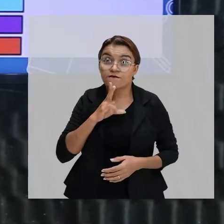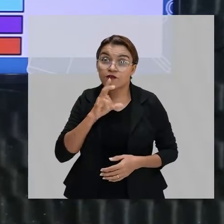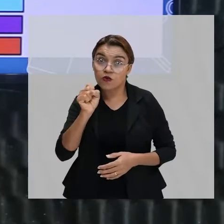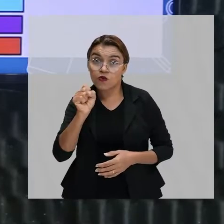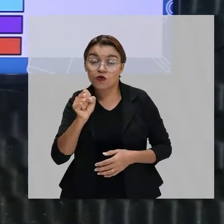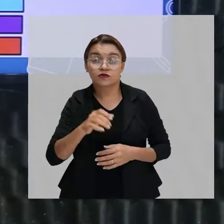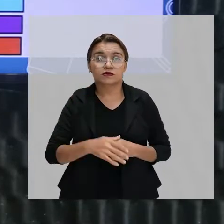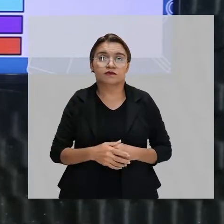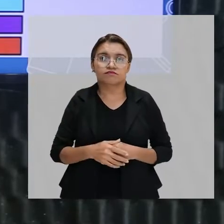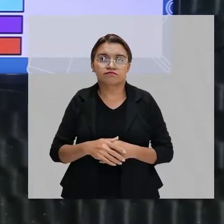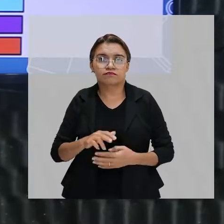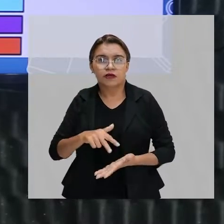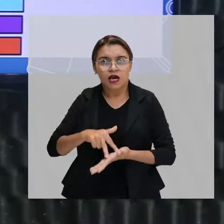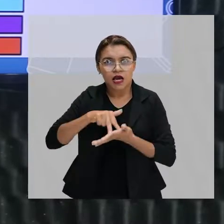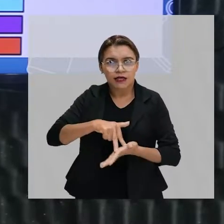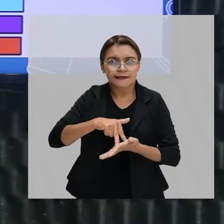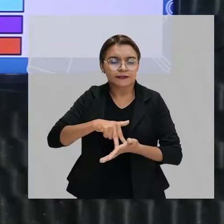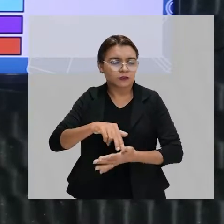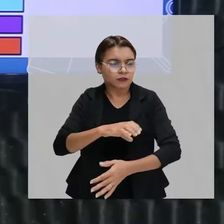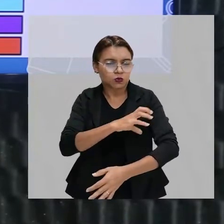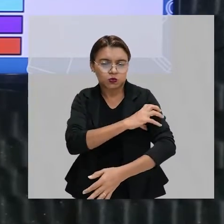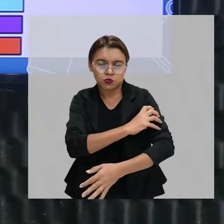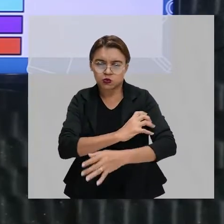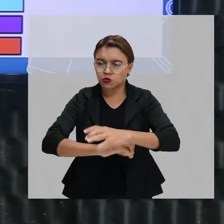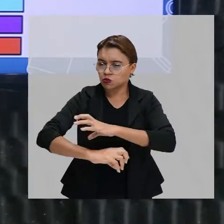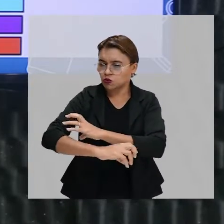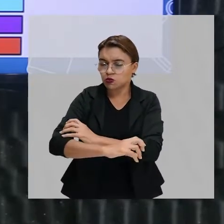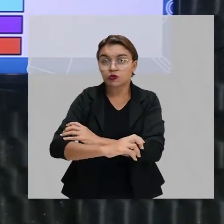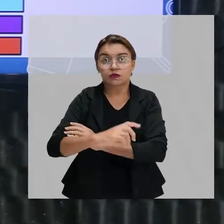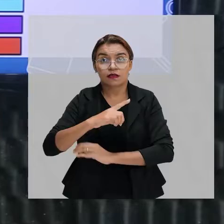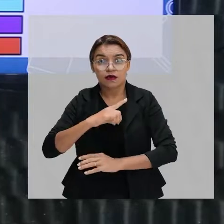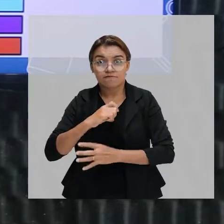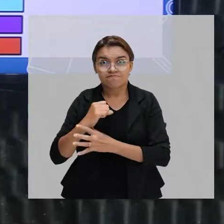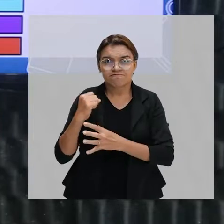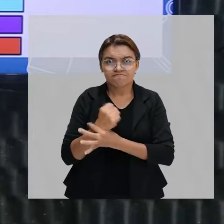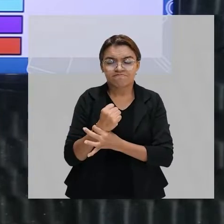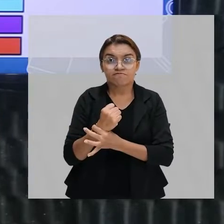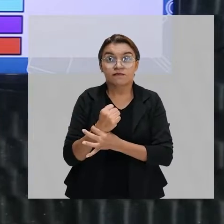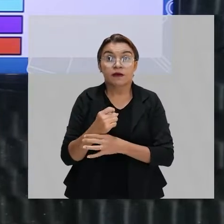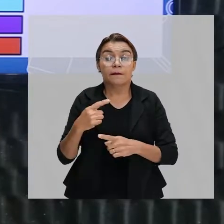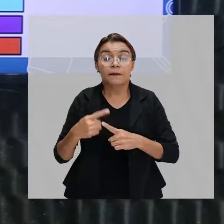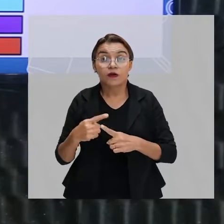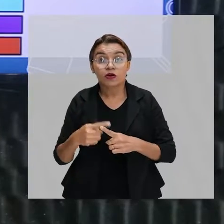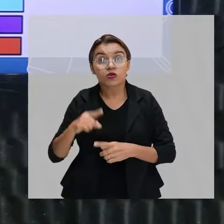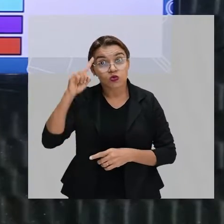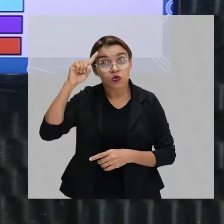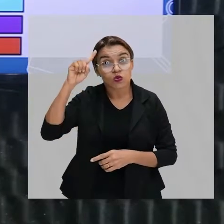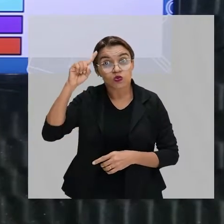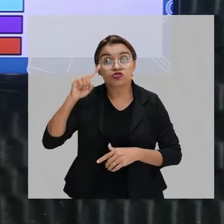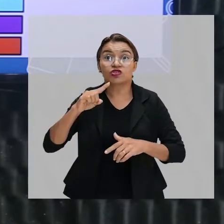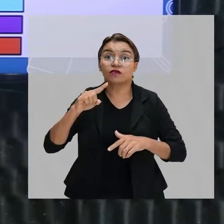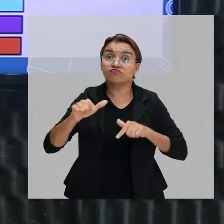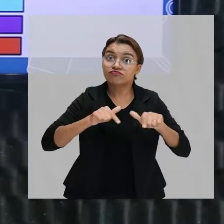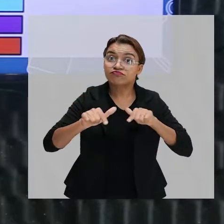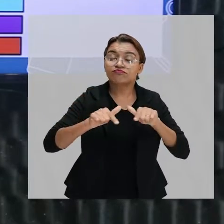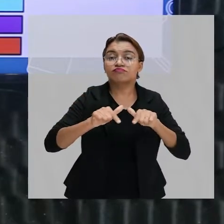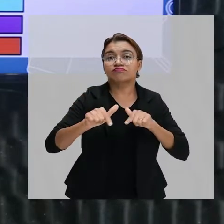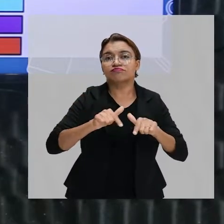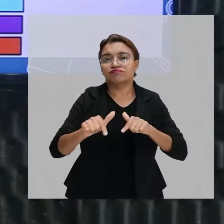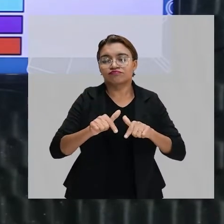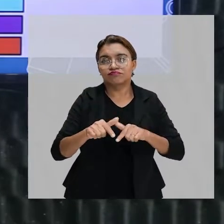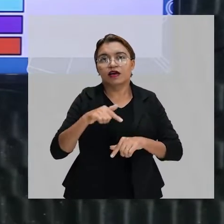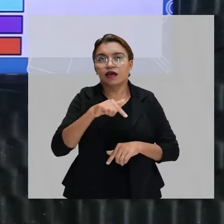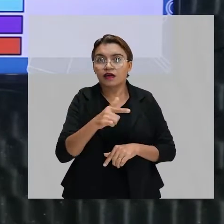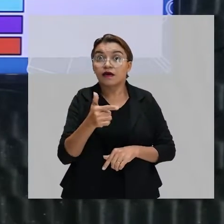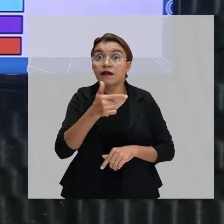que ele tem muita resistência muscular localizada porque é exigido diariamente dele isso então ele